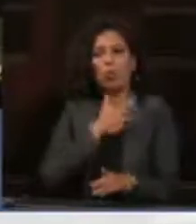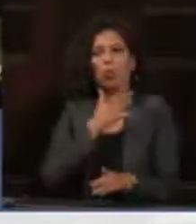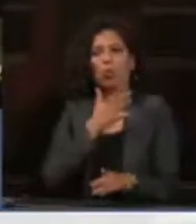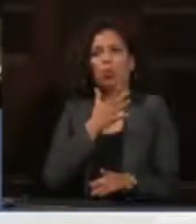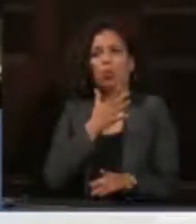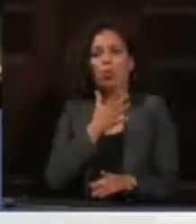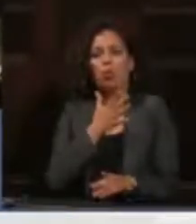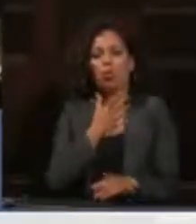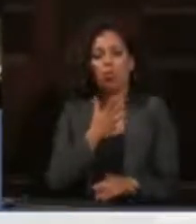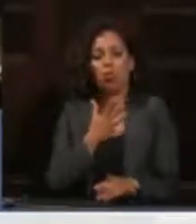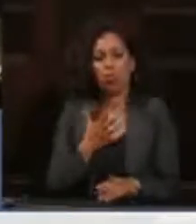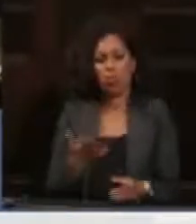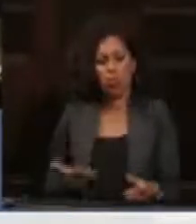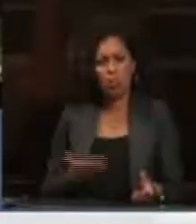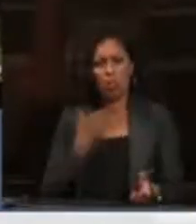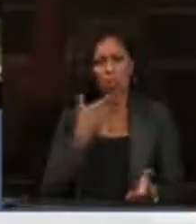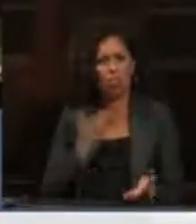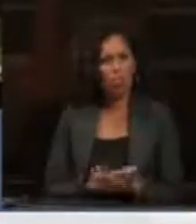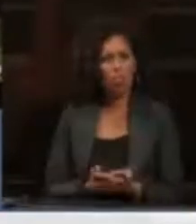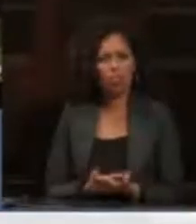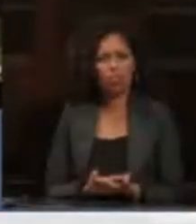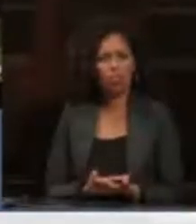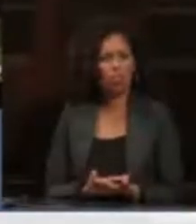surpresa e perplexidade,